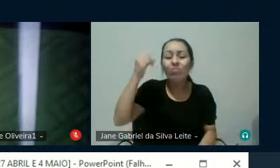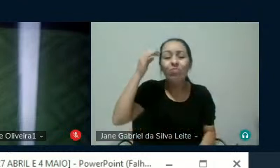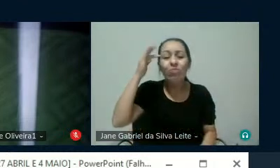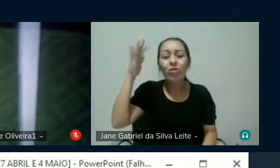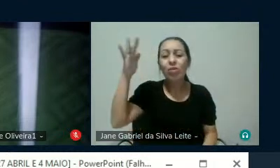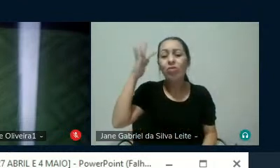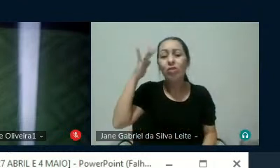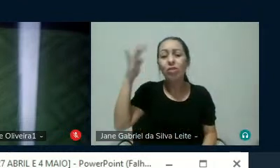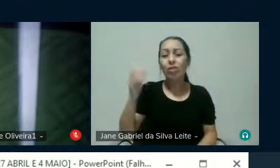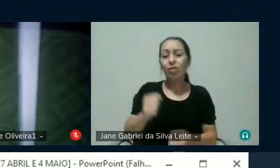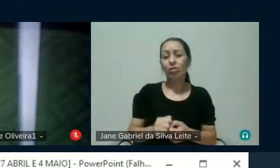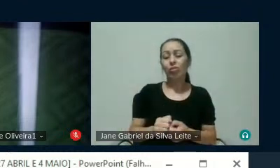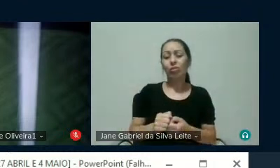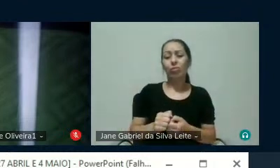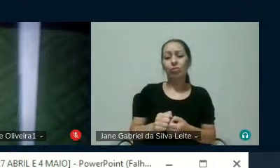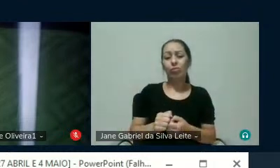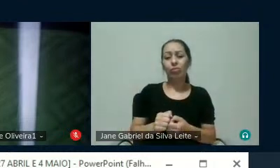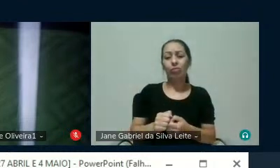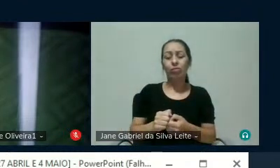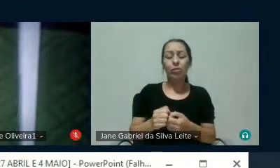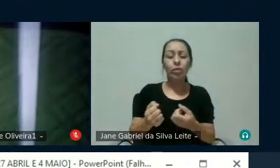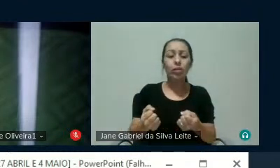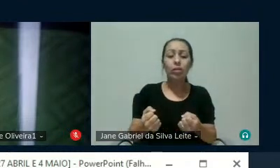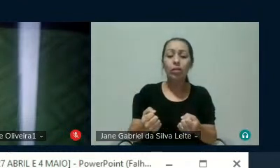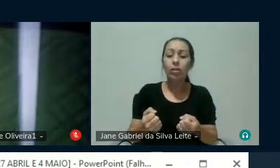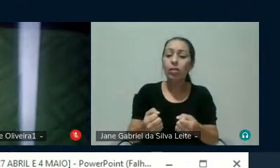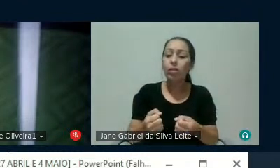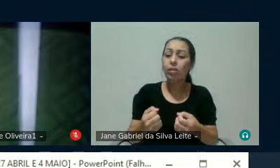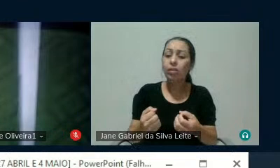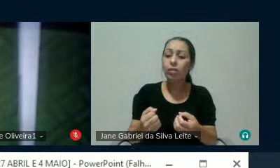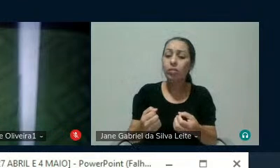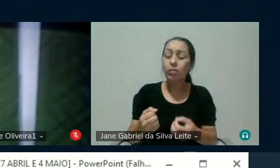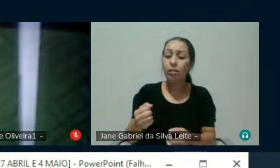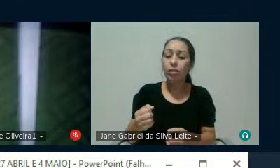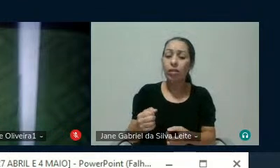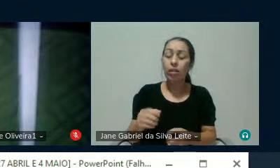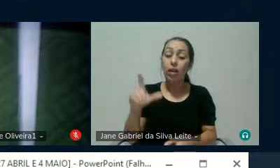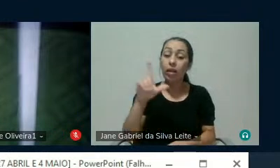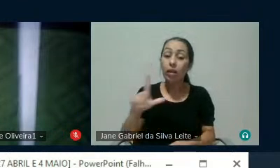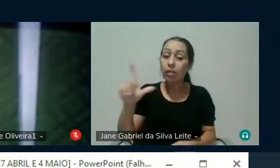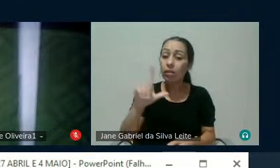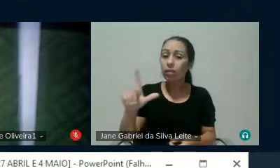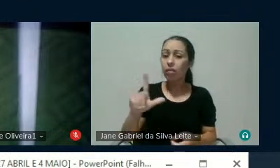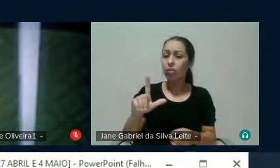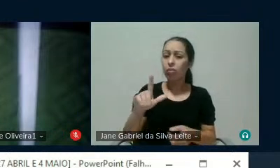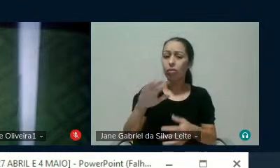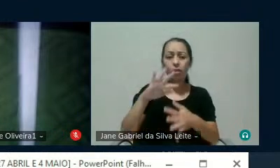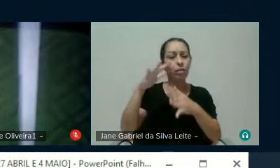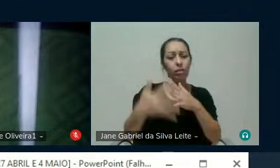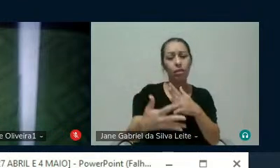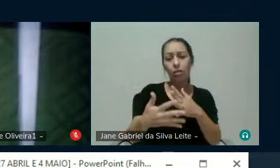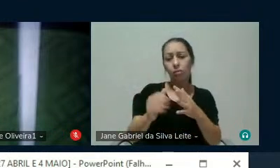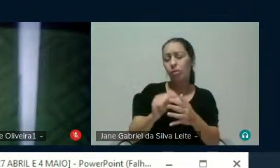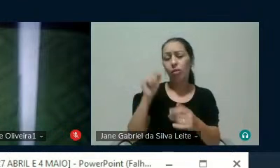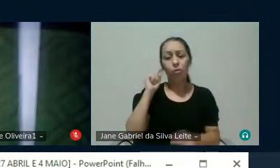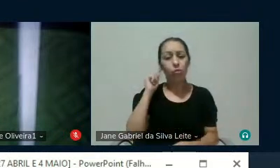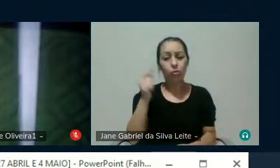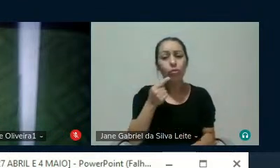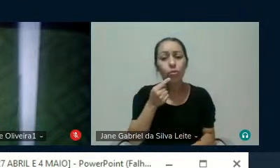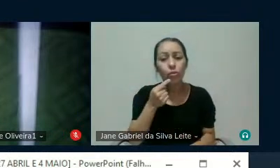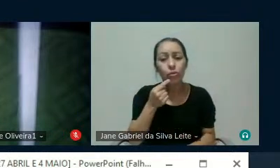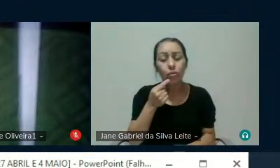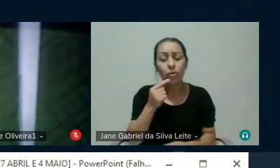Spence traz. Que a literatura em Libras, ou a literatura surda, ela também é uma